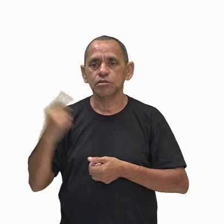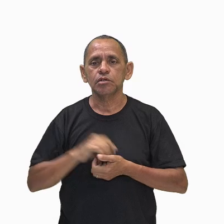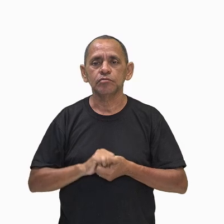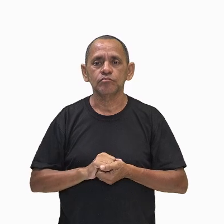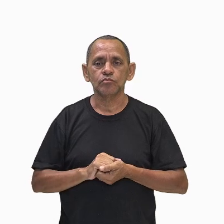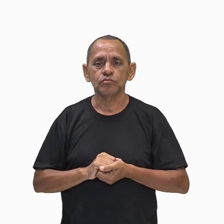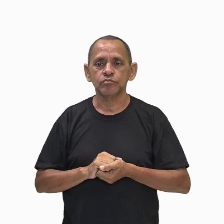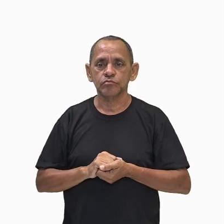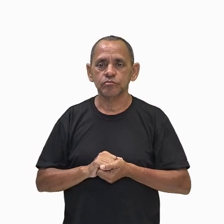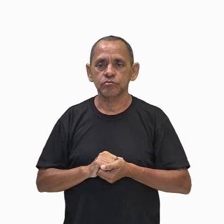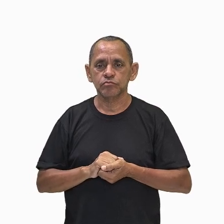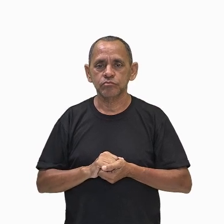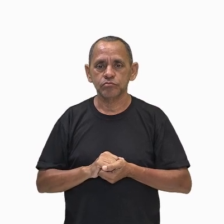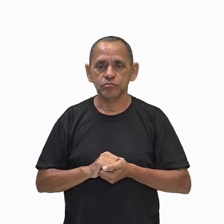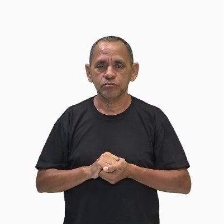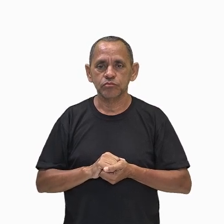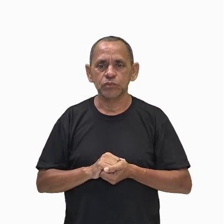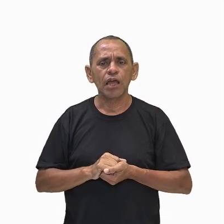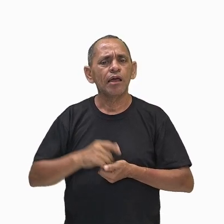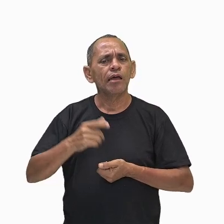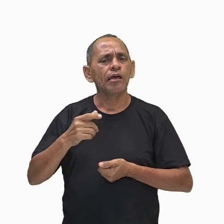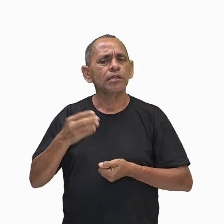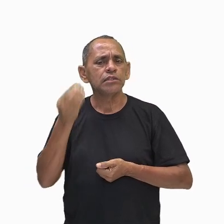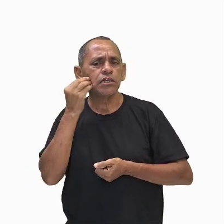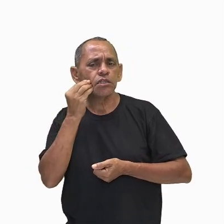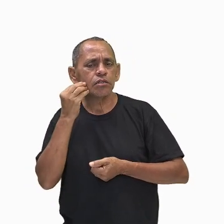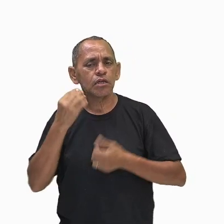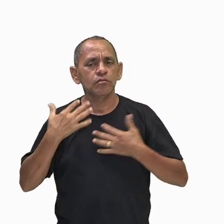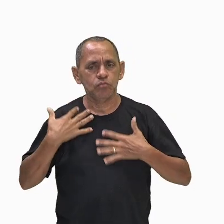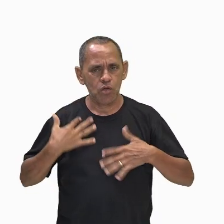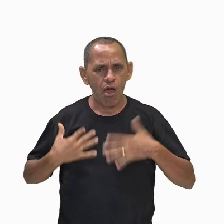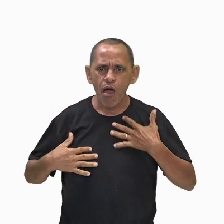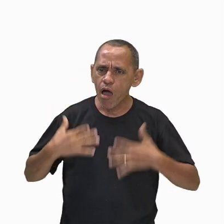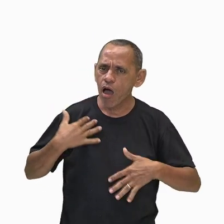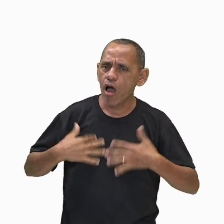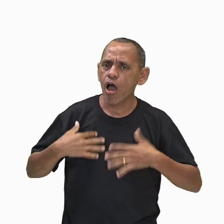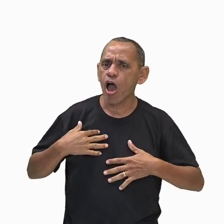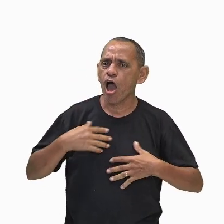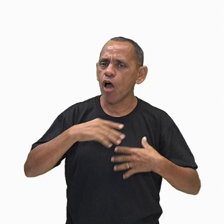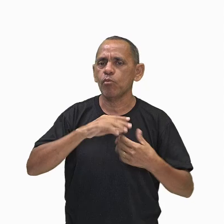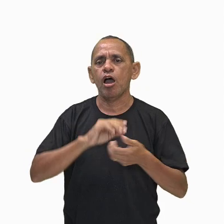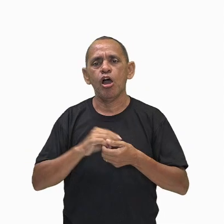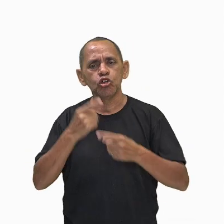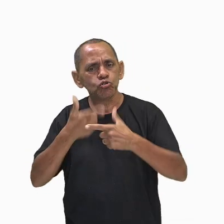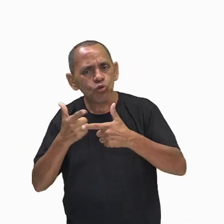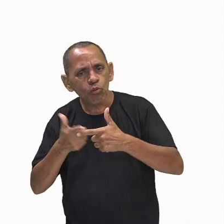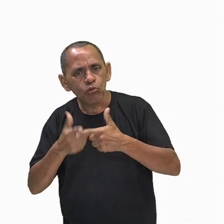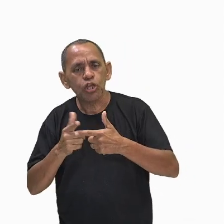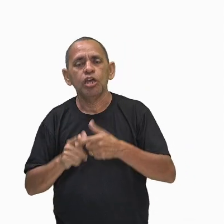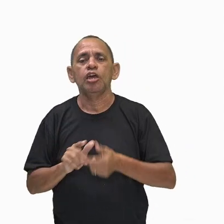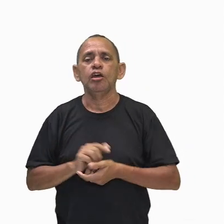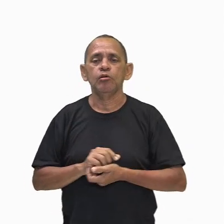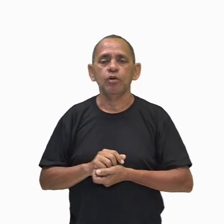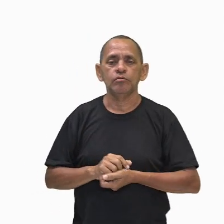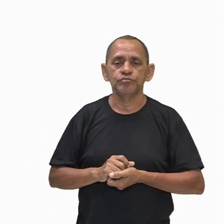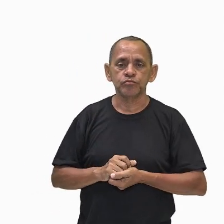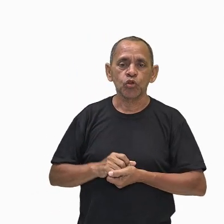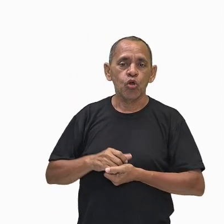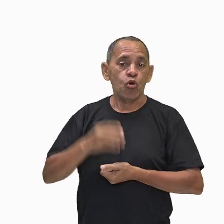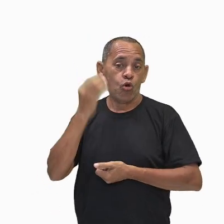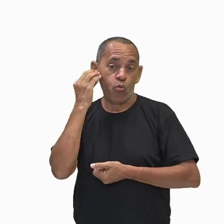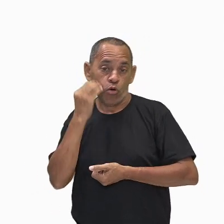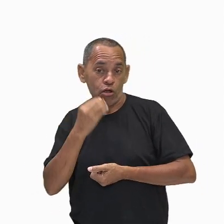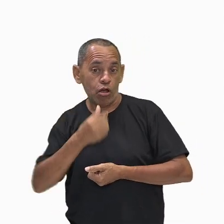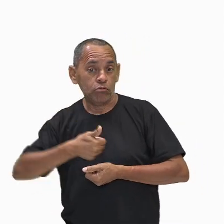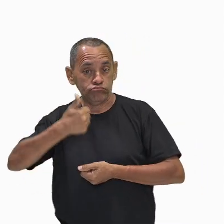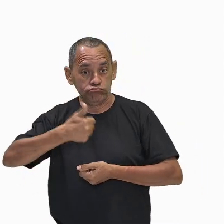a Noite das Garrafadas, tentando, então, acalmar os ânimos, o imperador cria o Ministério dos Brasileiros, composto, então,